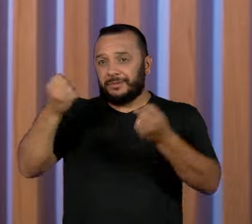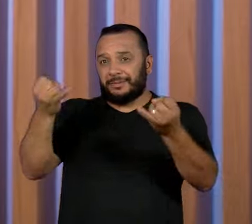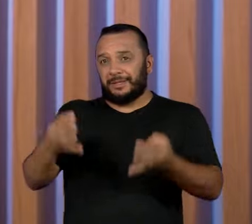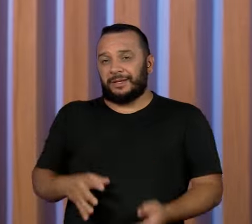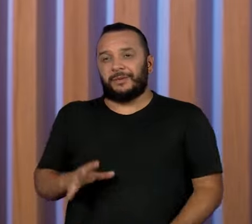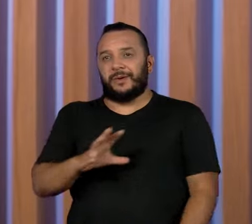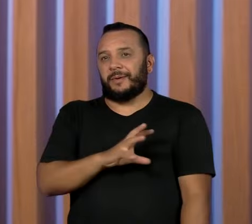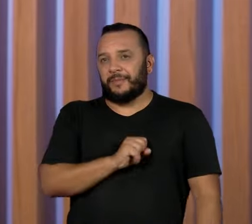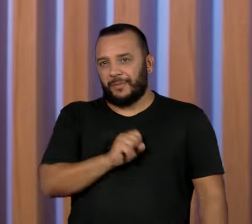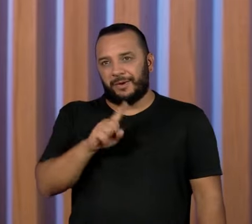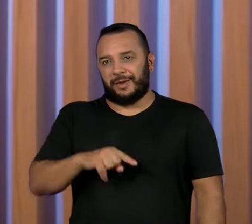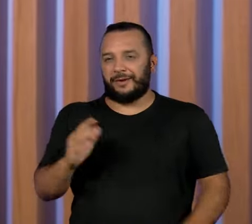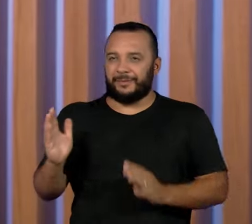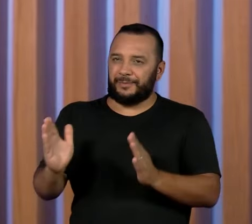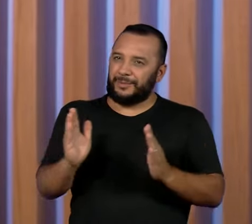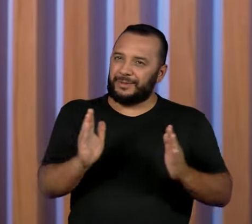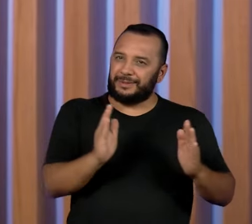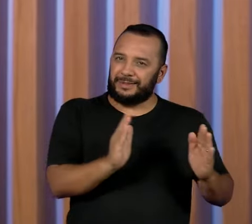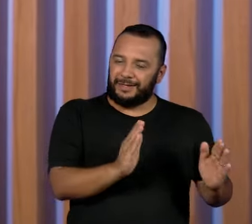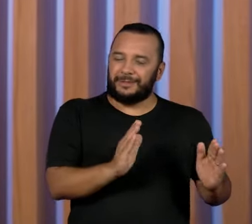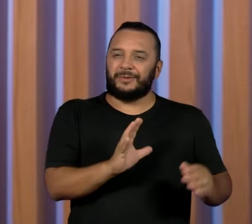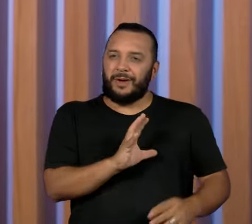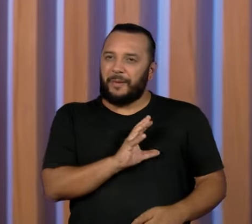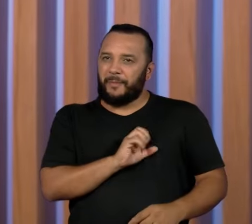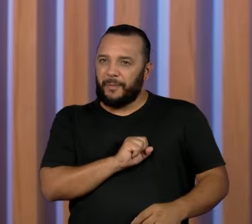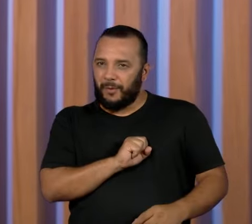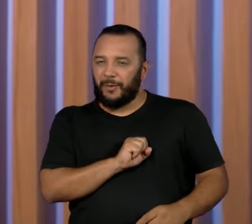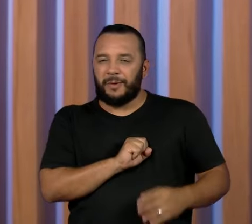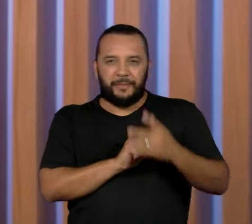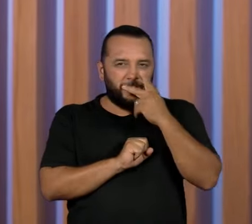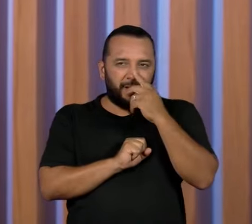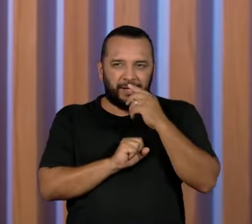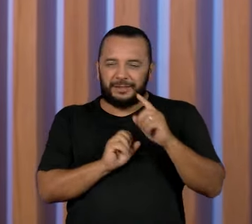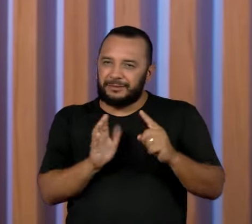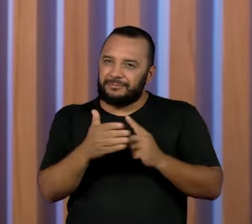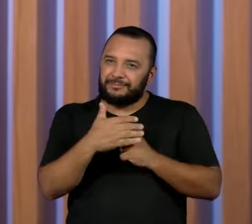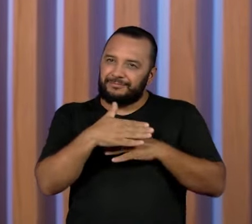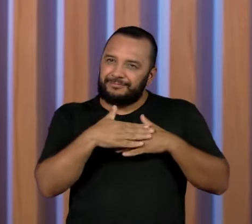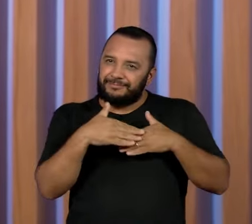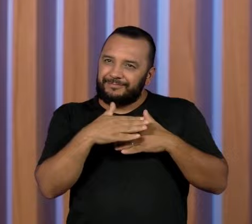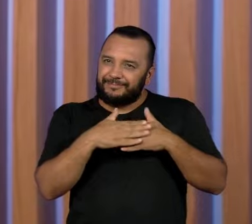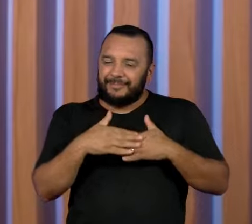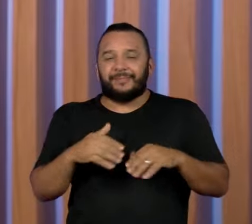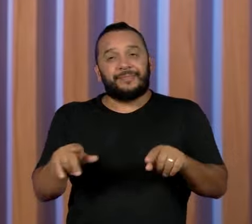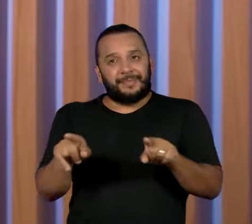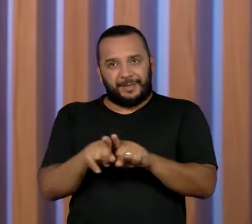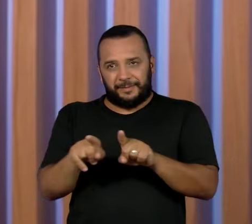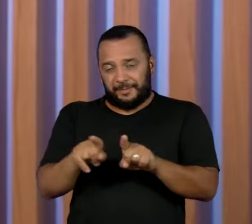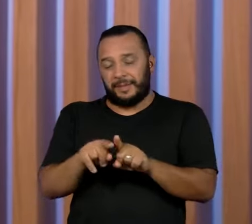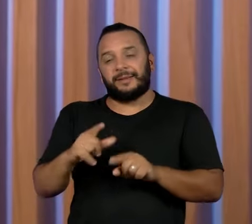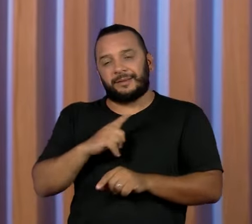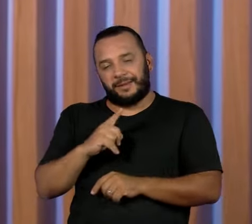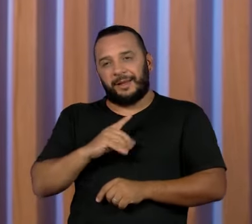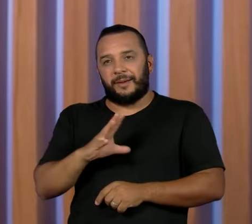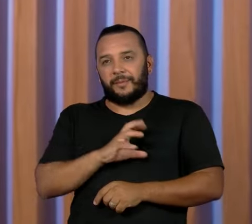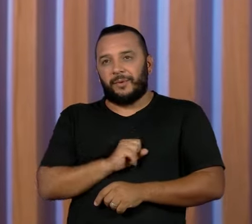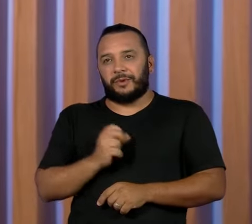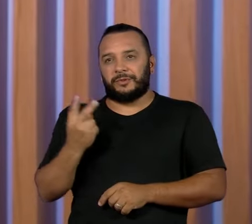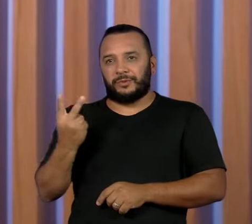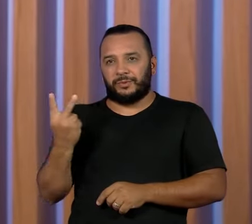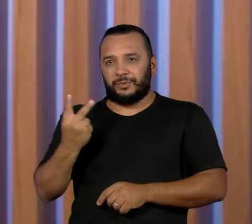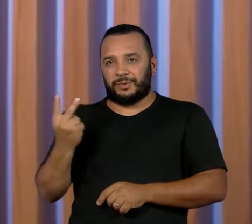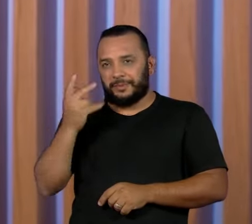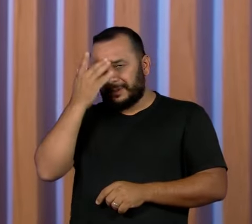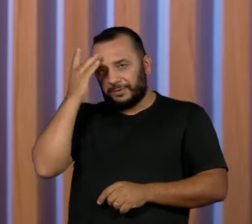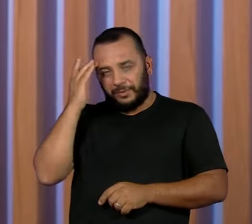amor enquanto um processo de acolhimento. De onde que vem? Discute muito monogamia, a gente falou de não monogamia, poliamor, mas qual que é a ótica que a